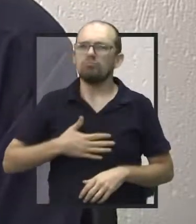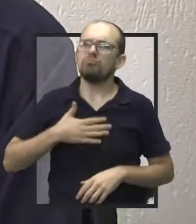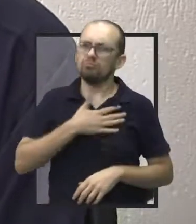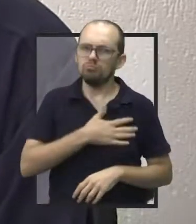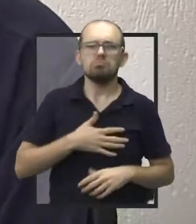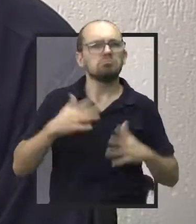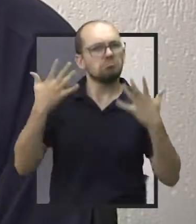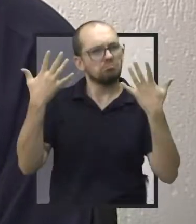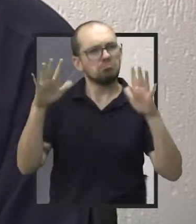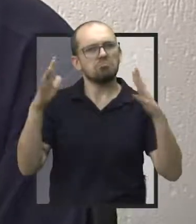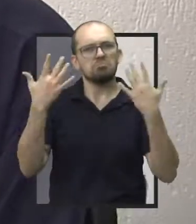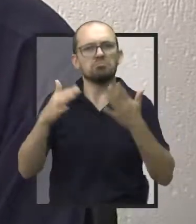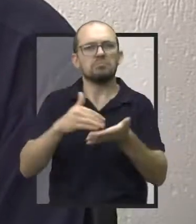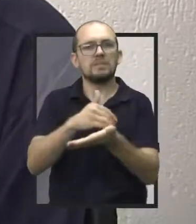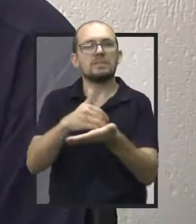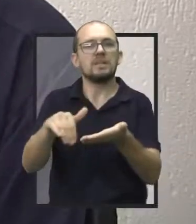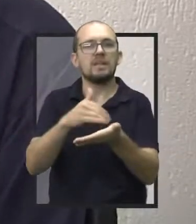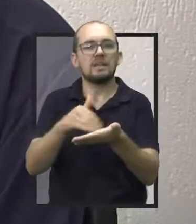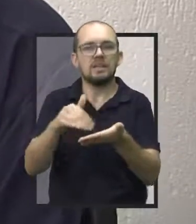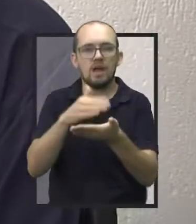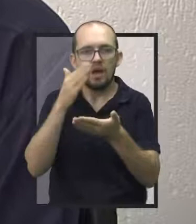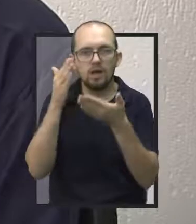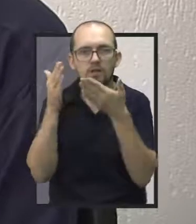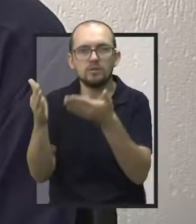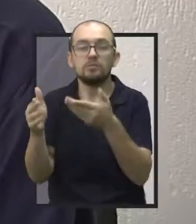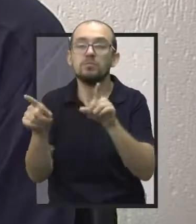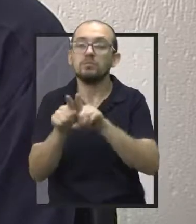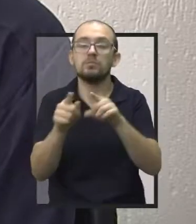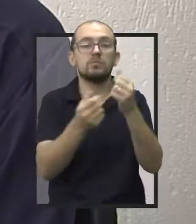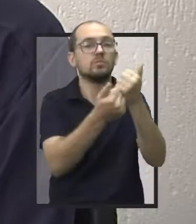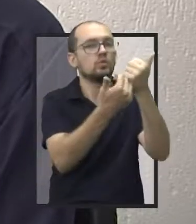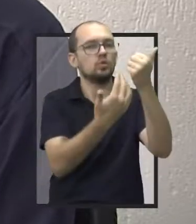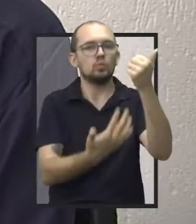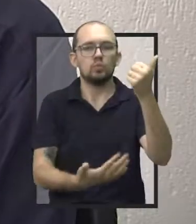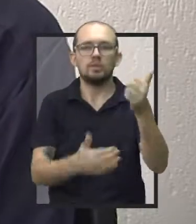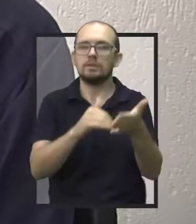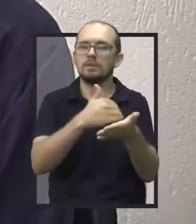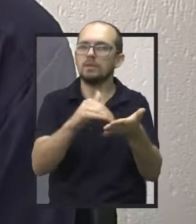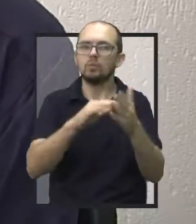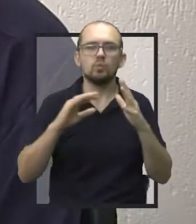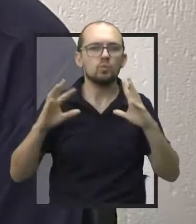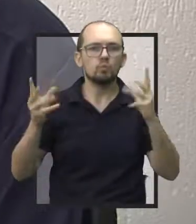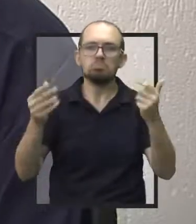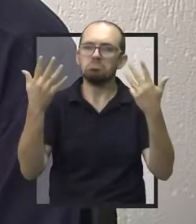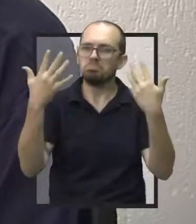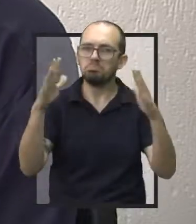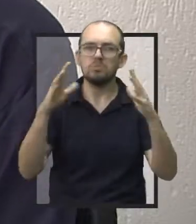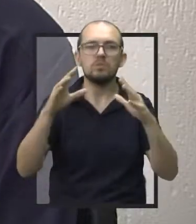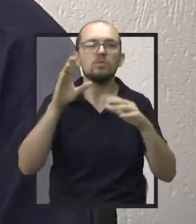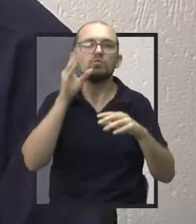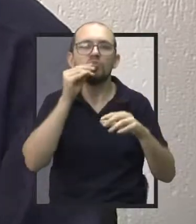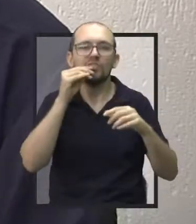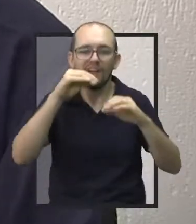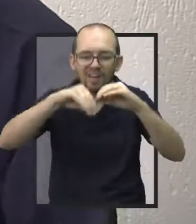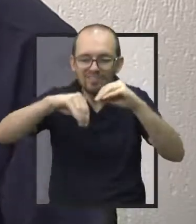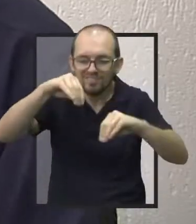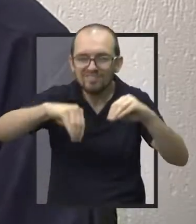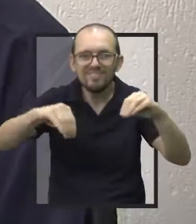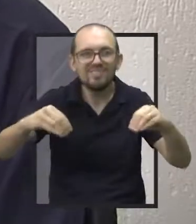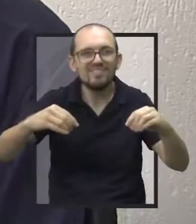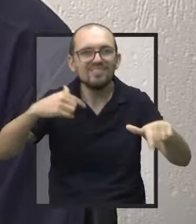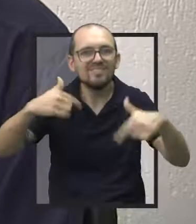parabenizar o tanto o secretário quanto os diretores da secretaria e enfim os 8 milhões todos todos aqueles que